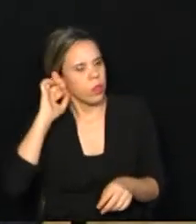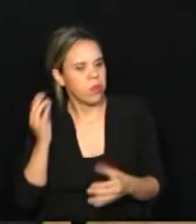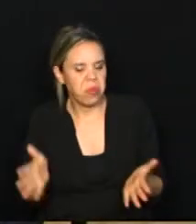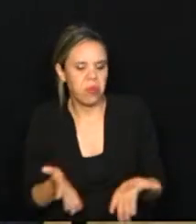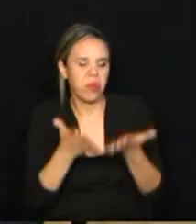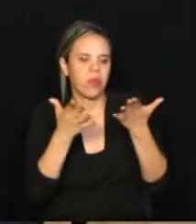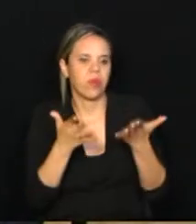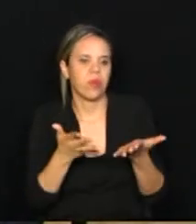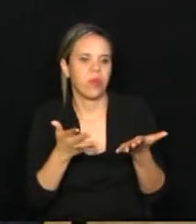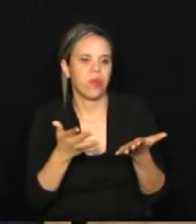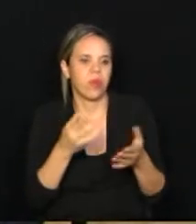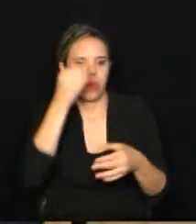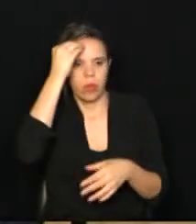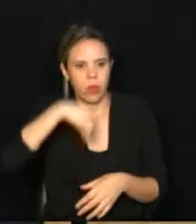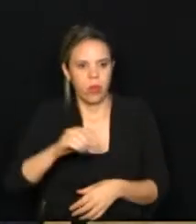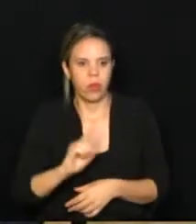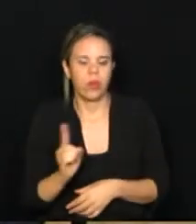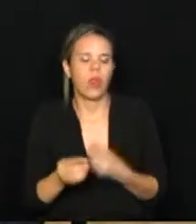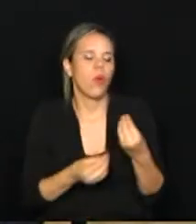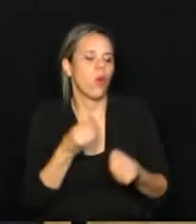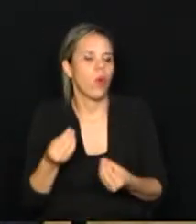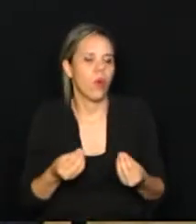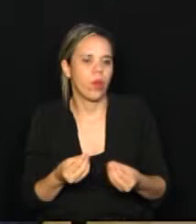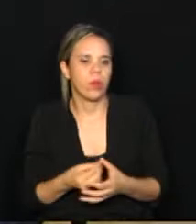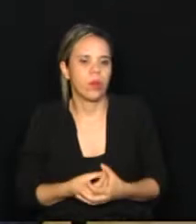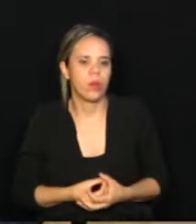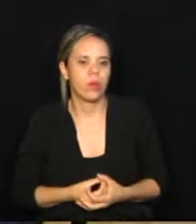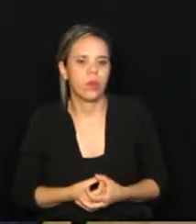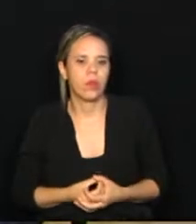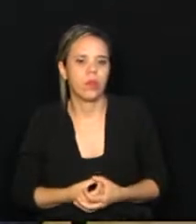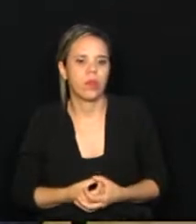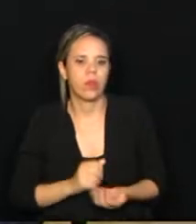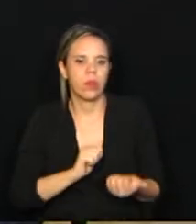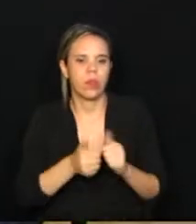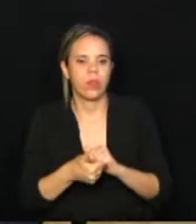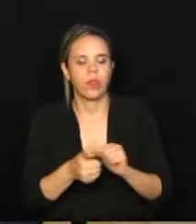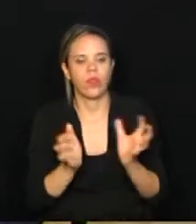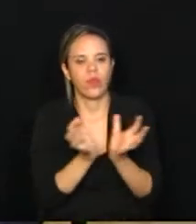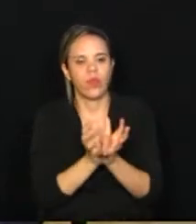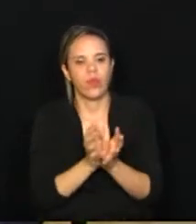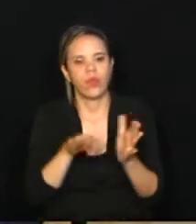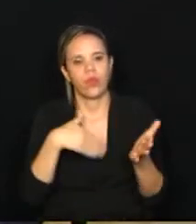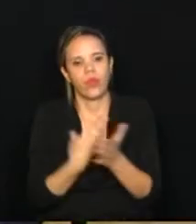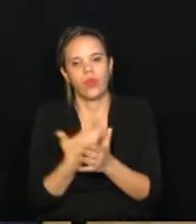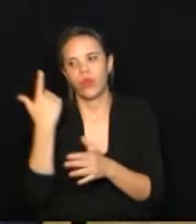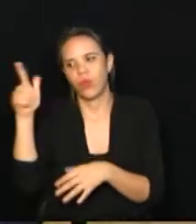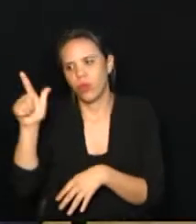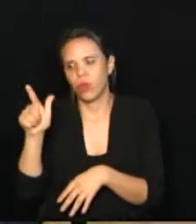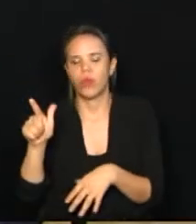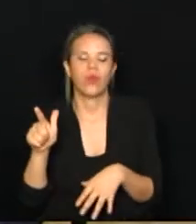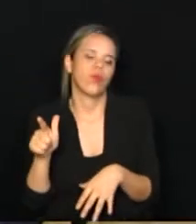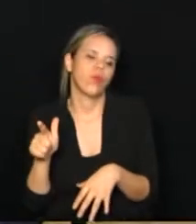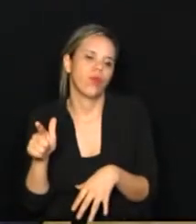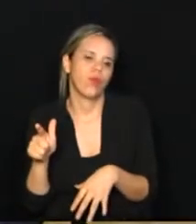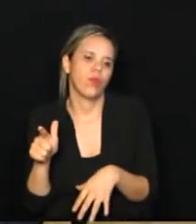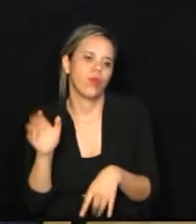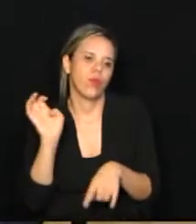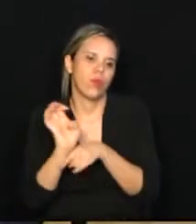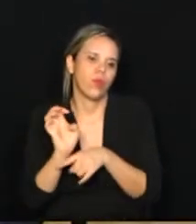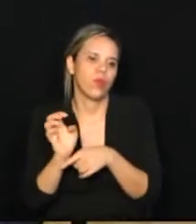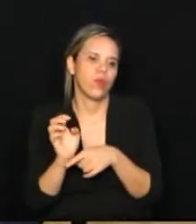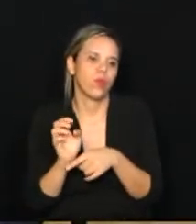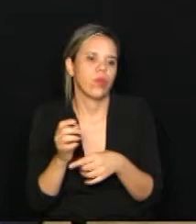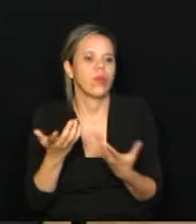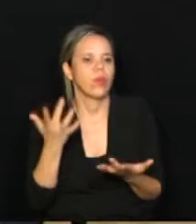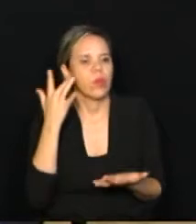incentivo para você não desistir. Como é que é com atletas de clube e até de outros estados, outros